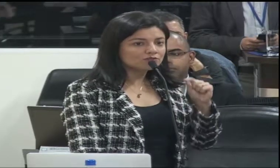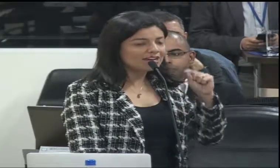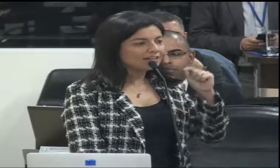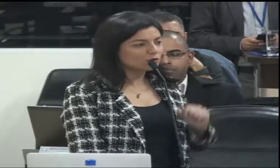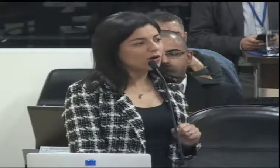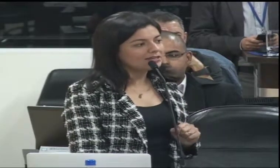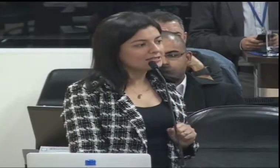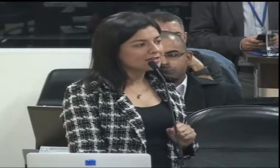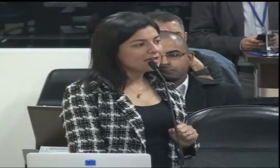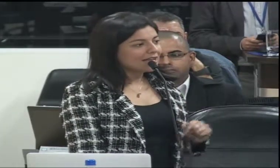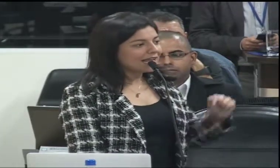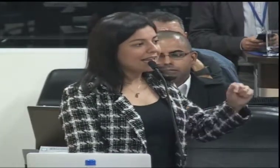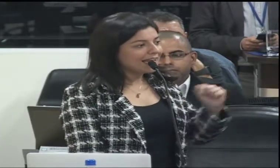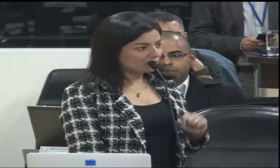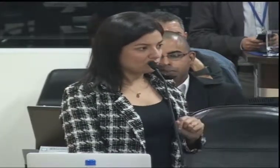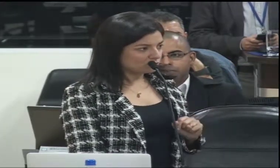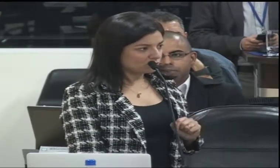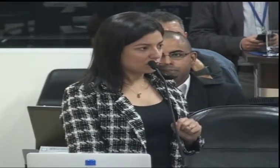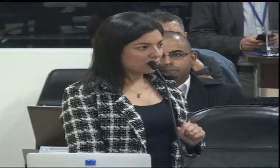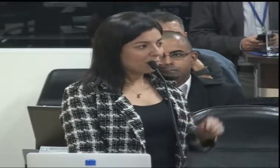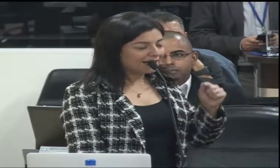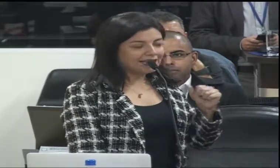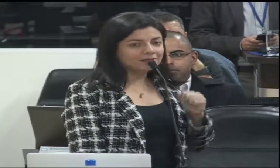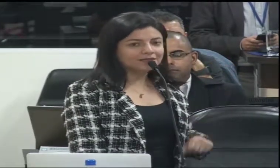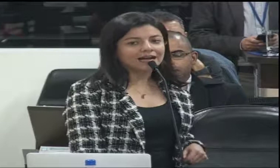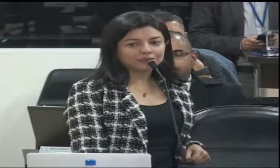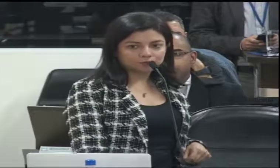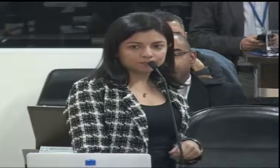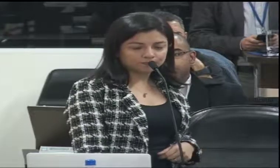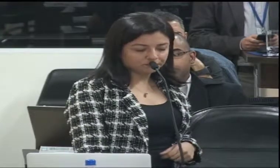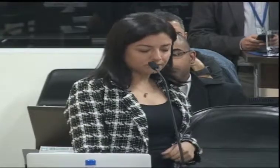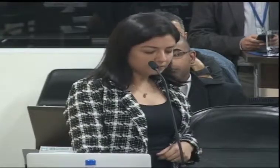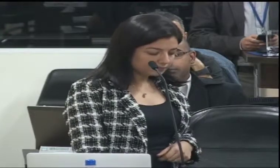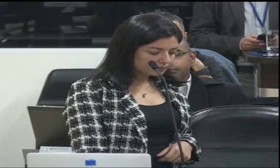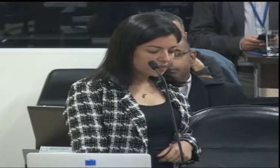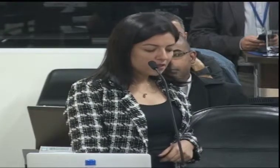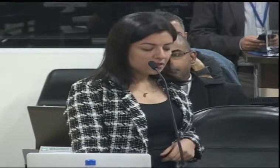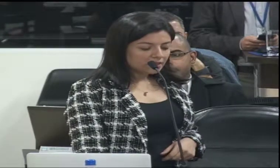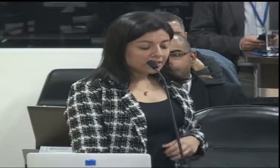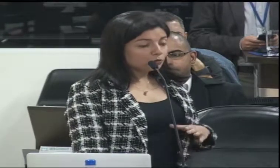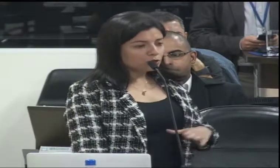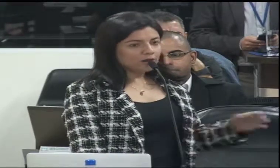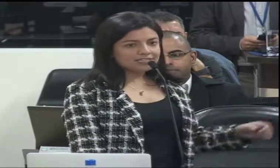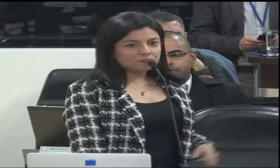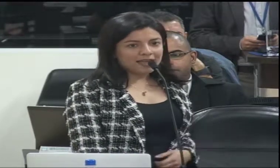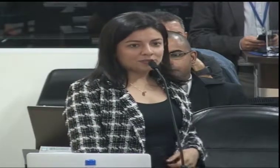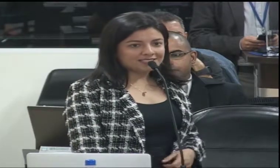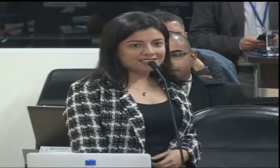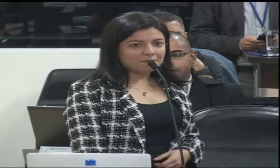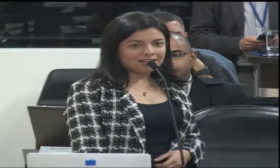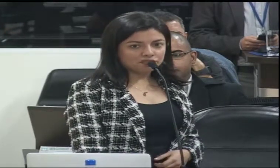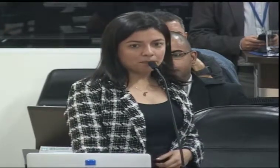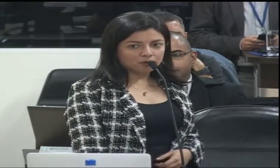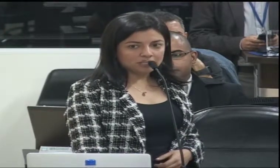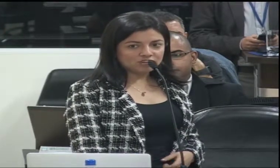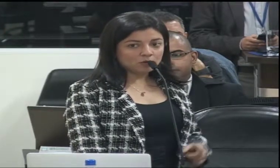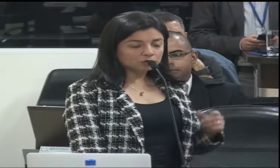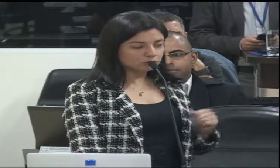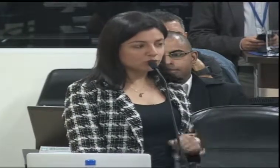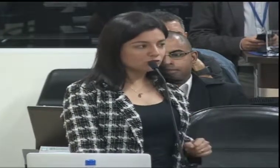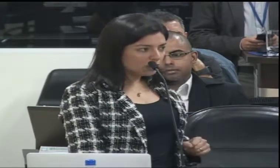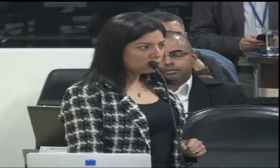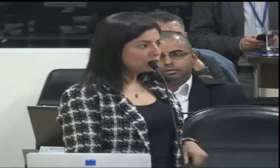todos os vereadores eleitos para aquele mandato. E com todo respeito à sistemática